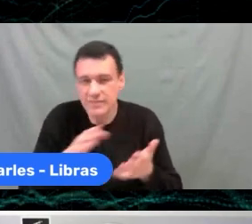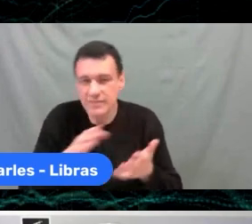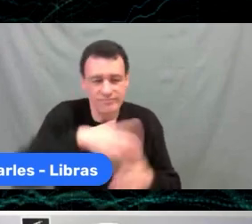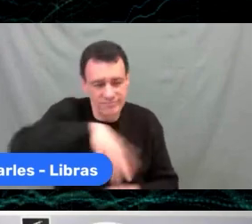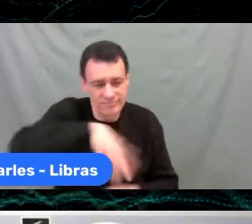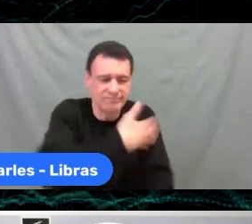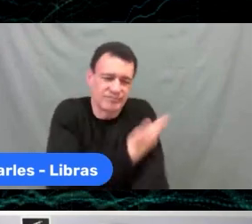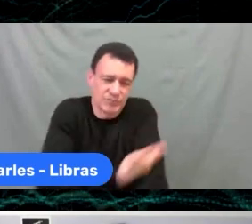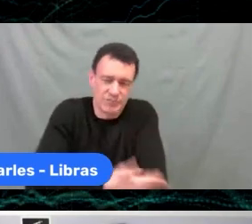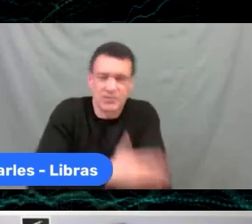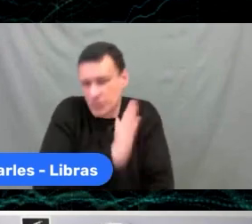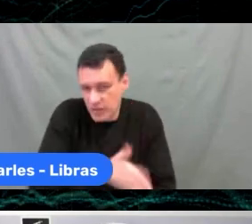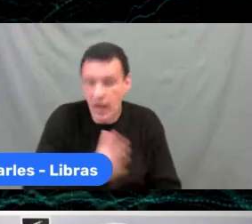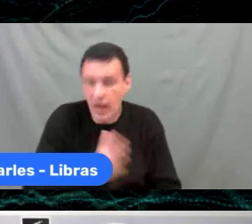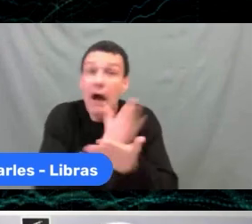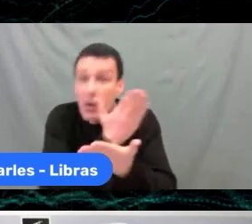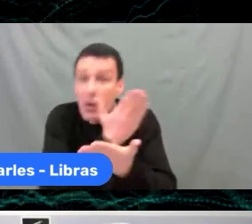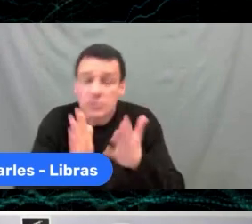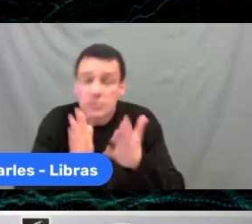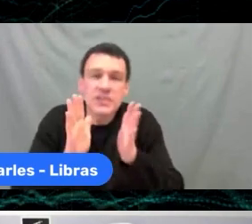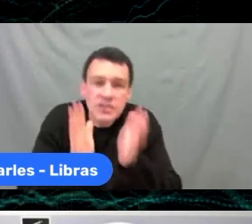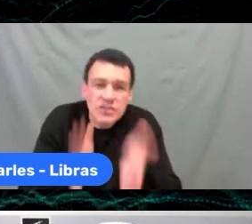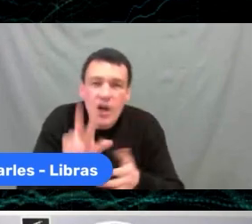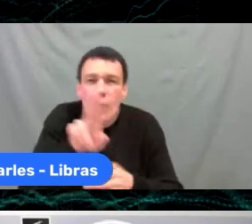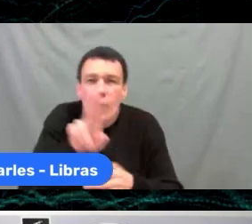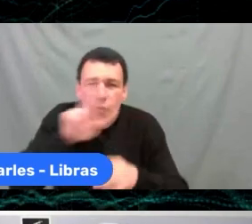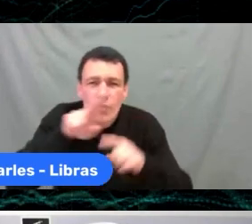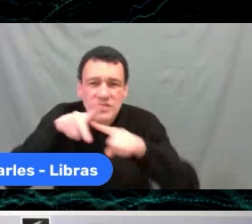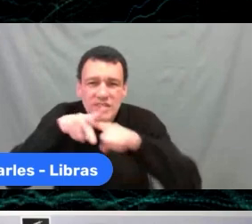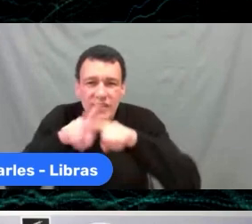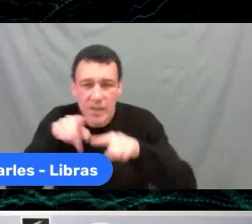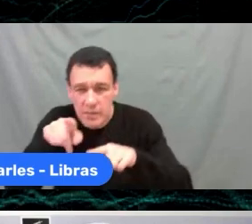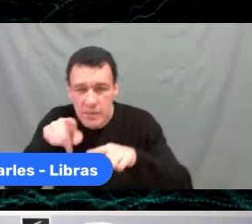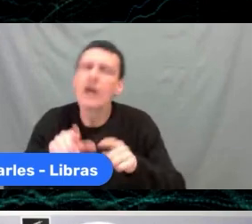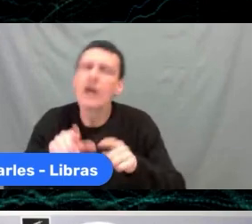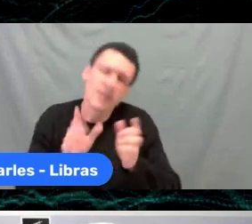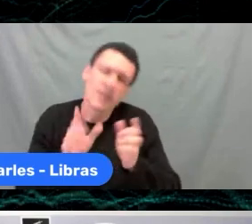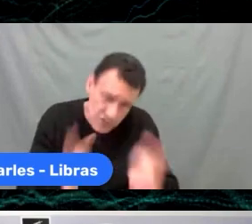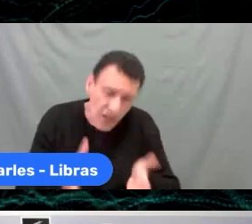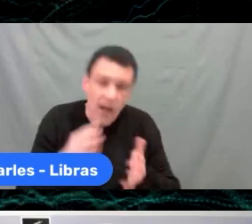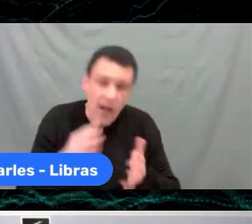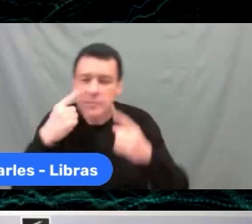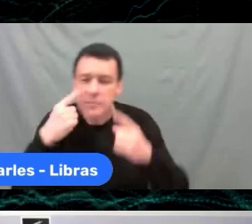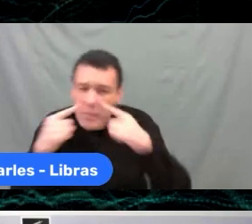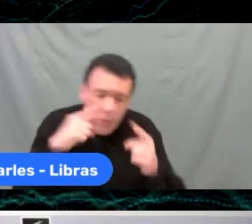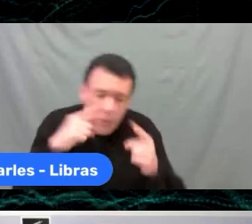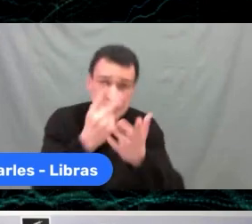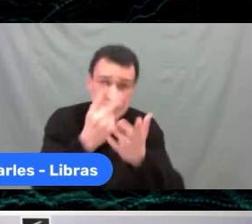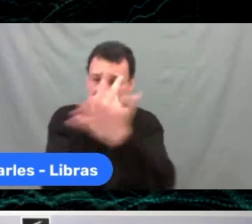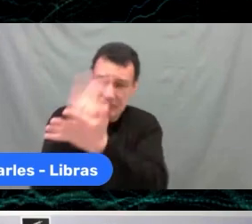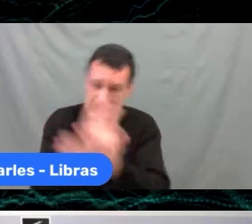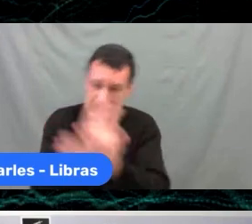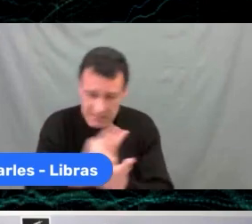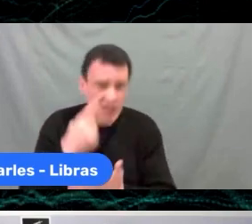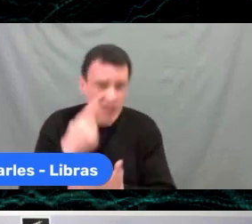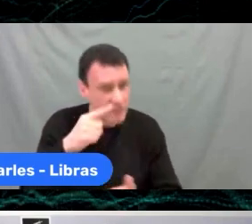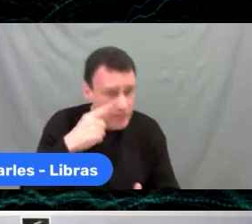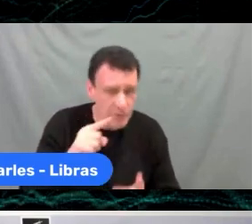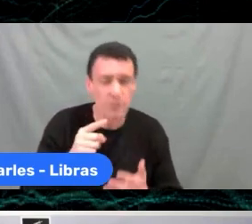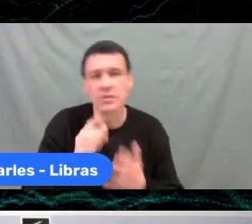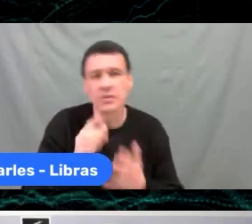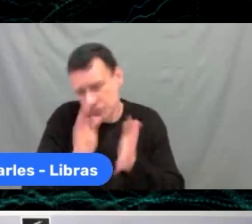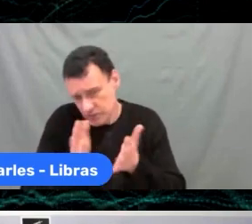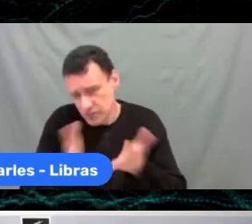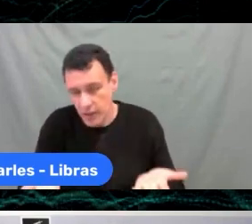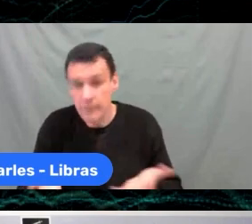que já lidaram com a ferramenta, com certeza já se depararam com um ou mais desses erros. Claro que eu poderia ter posto mais algumas outras imagens, mas com